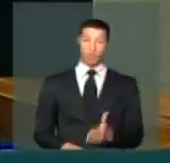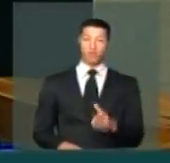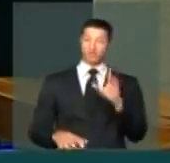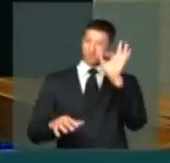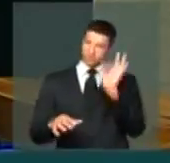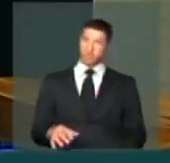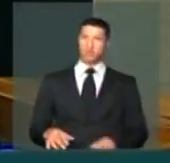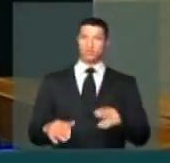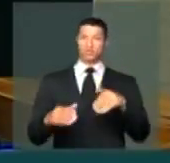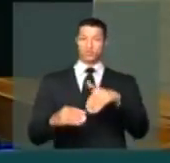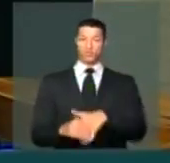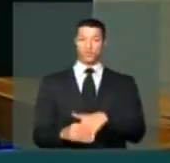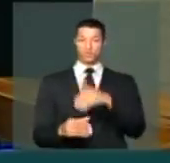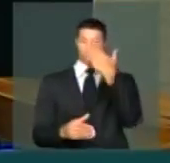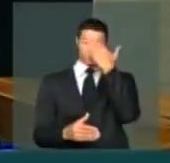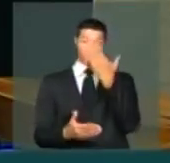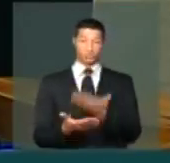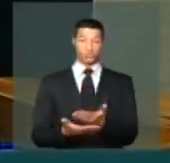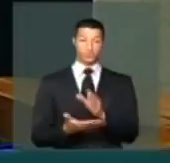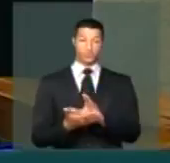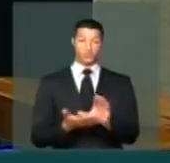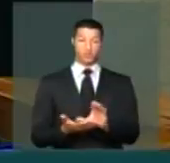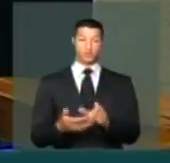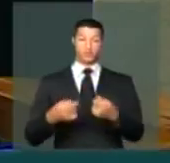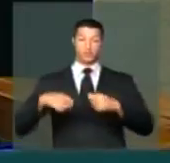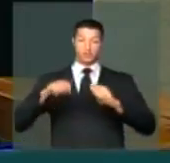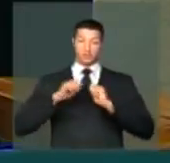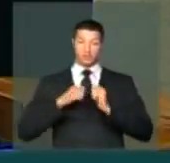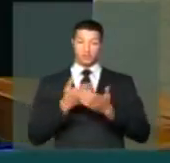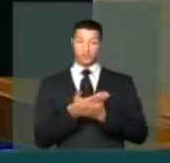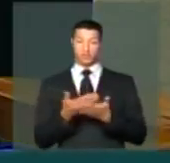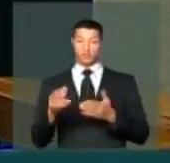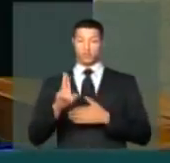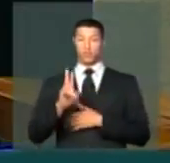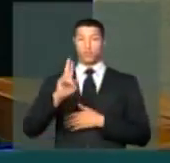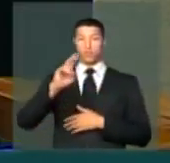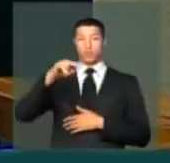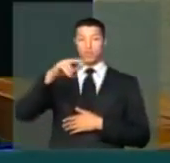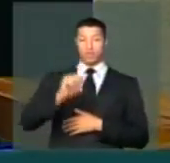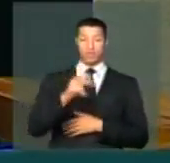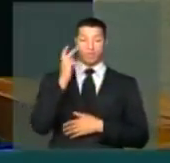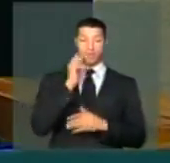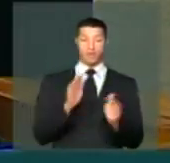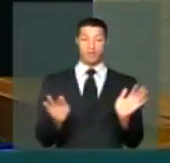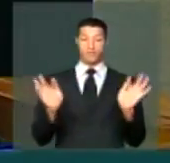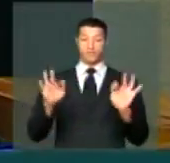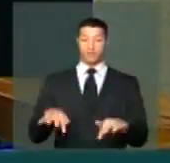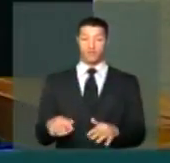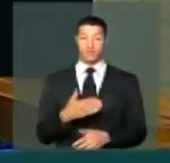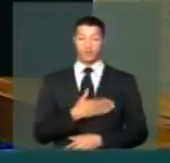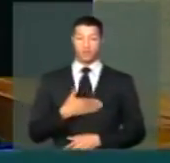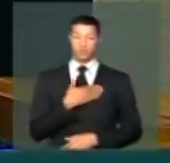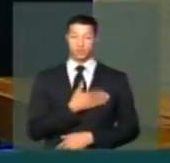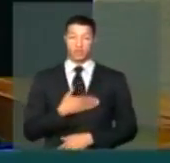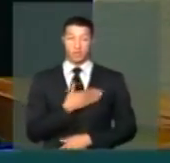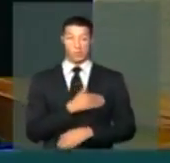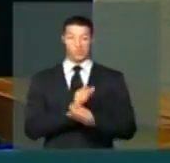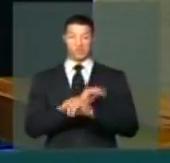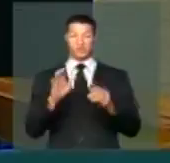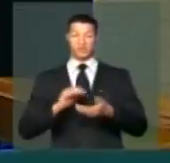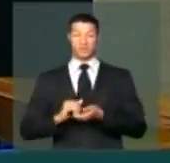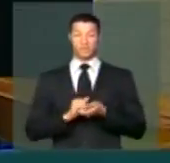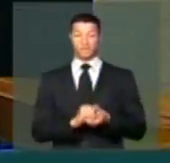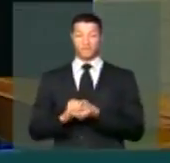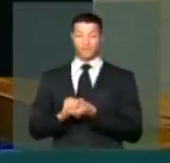dignamente o voto de confiança depositado para finalizar gostaria de deixar meus